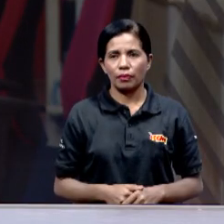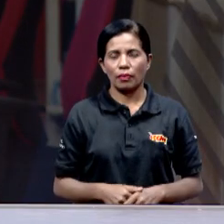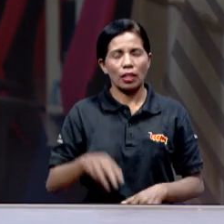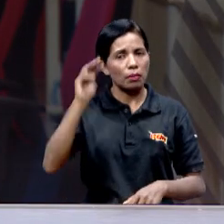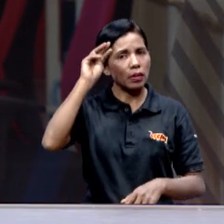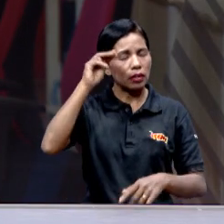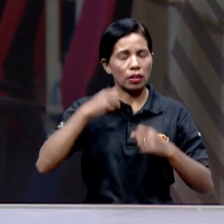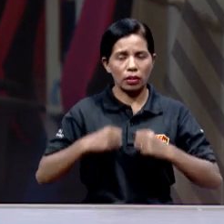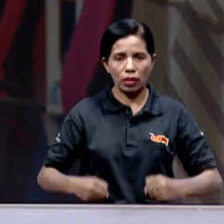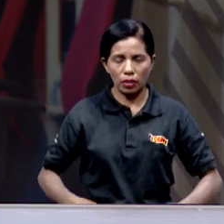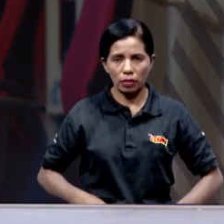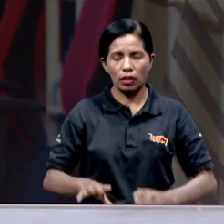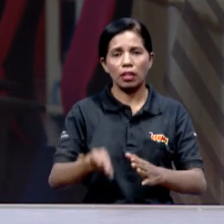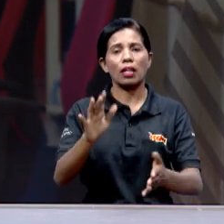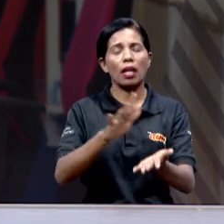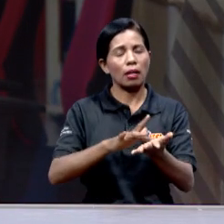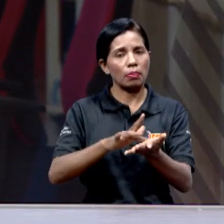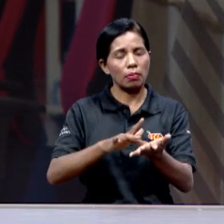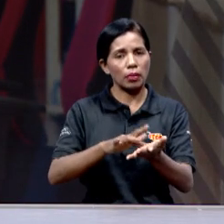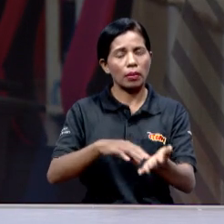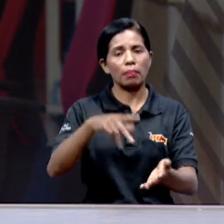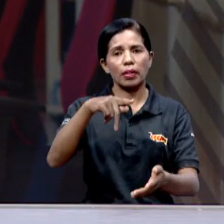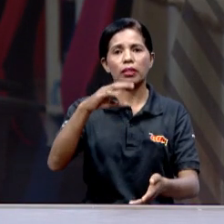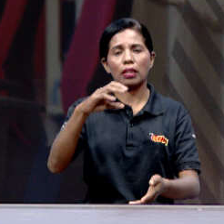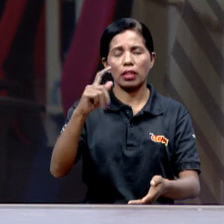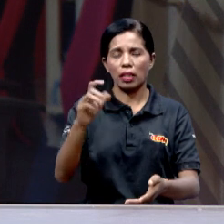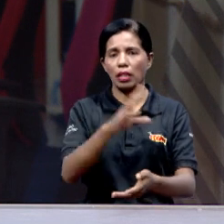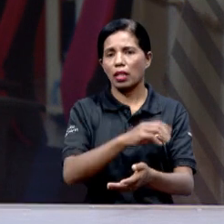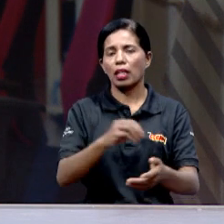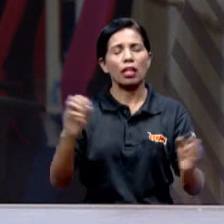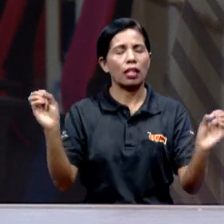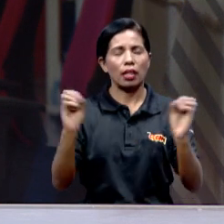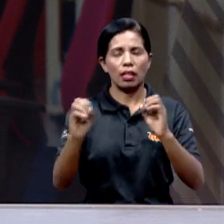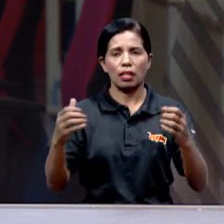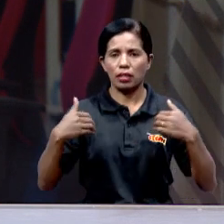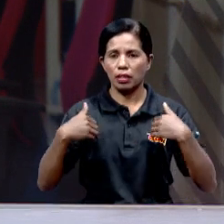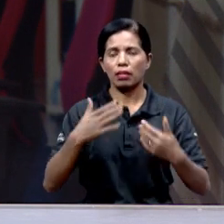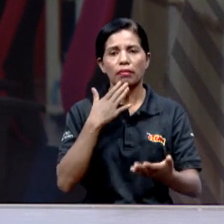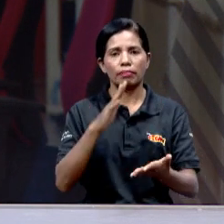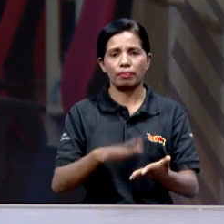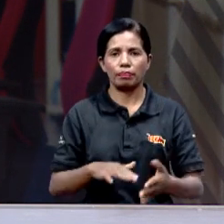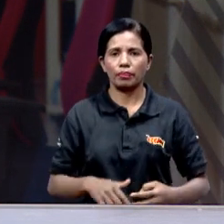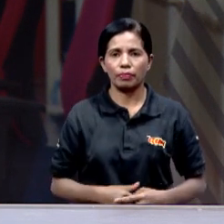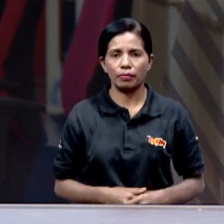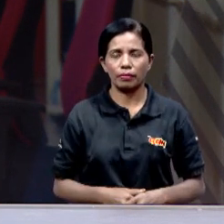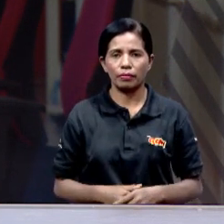Ministério Saúde detecta e moro paracetamol tableta tocong ideresin laia qualidade.